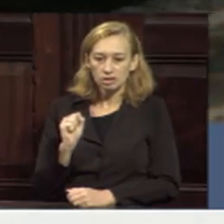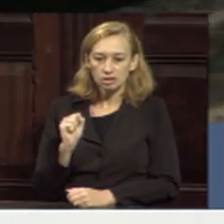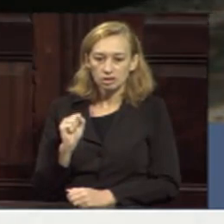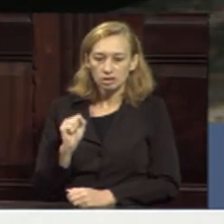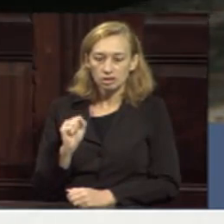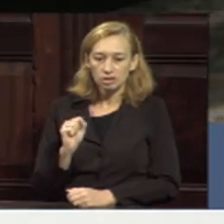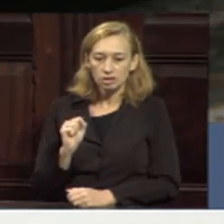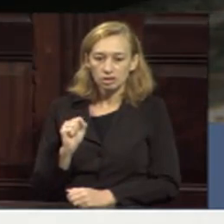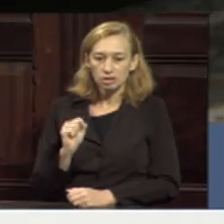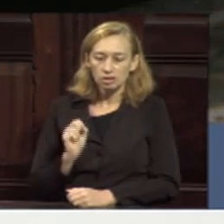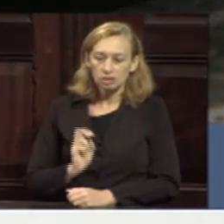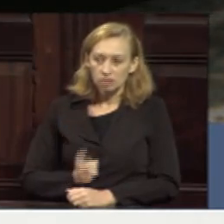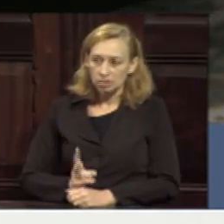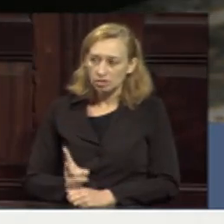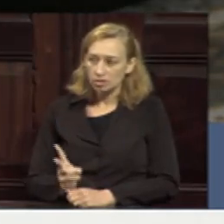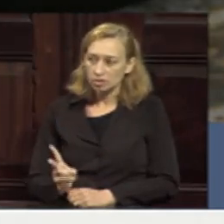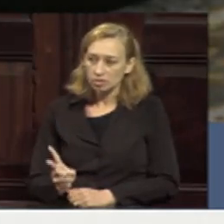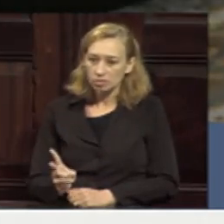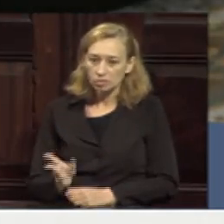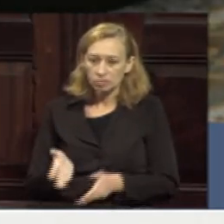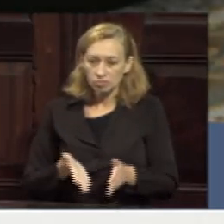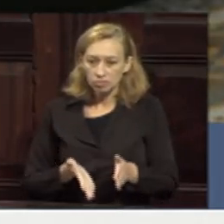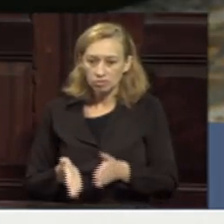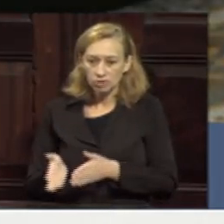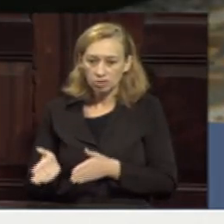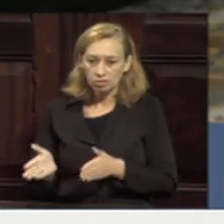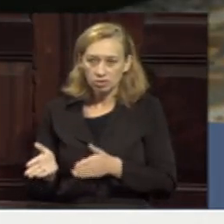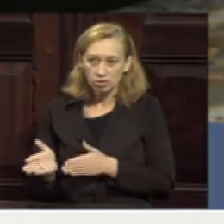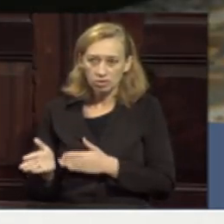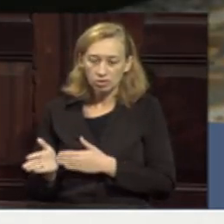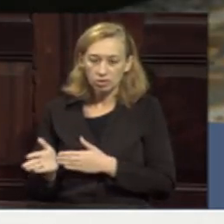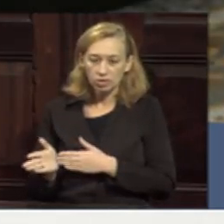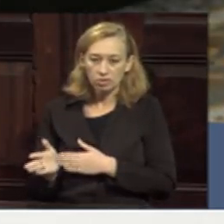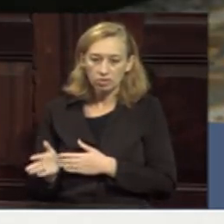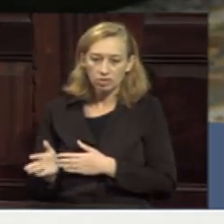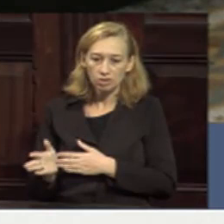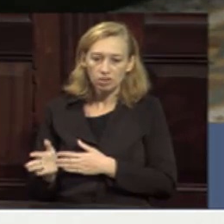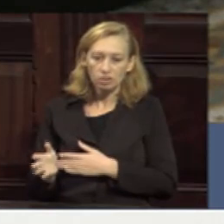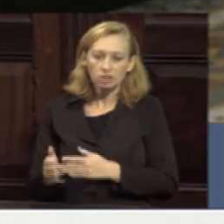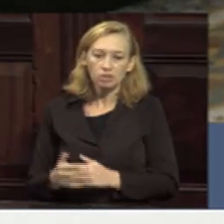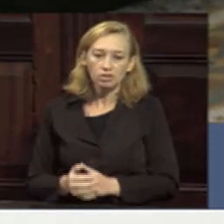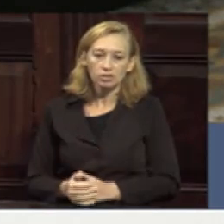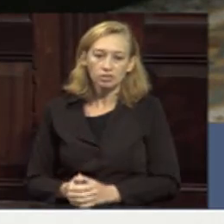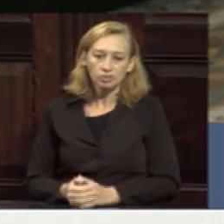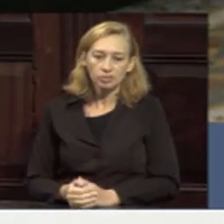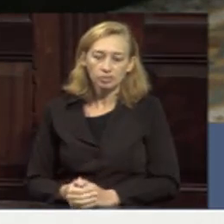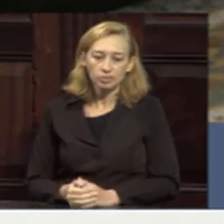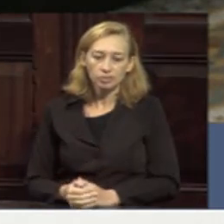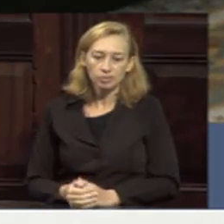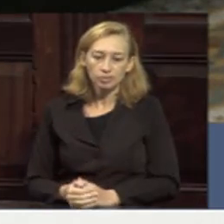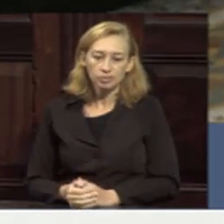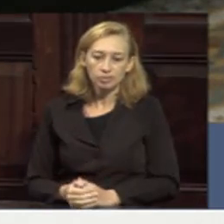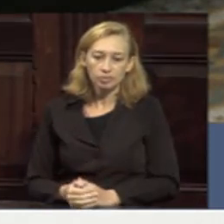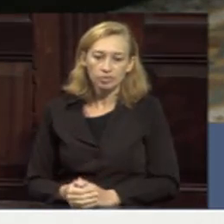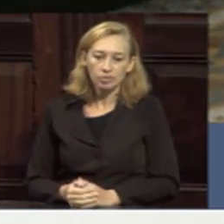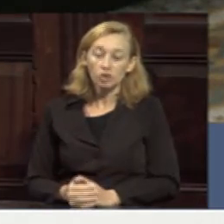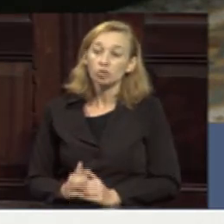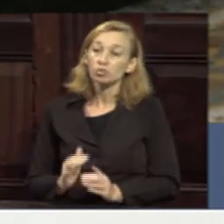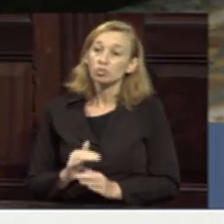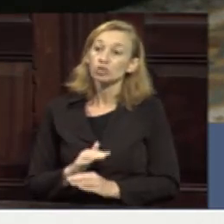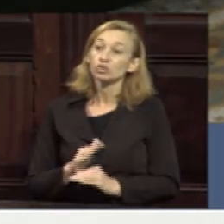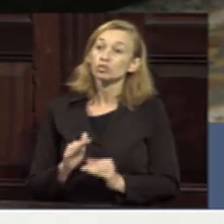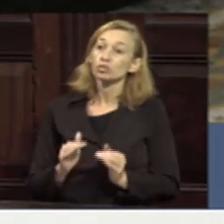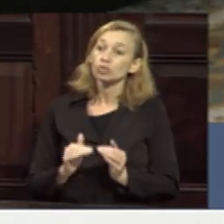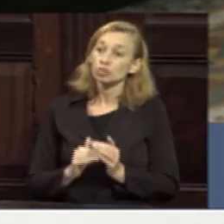seguiu um caminho que é o caminho seguido por todas as pessoas,